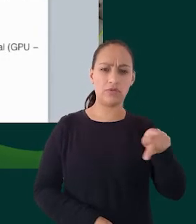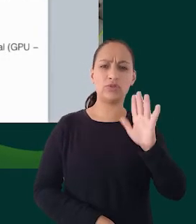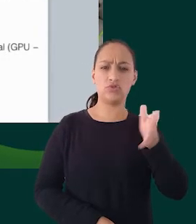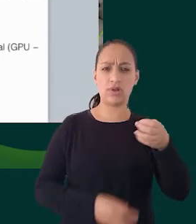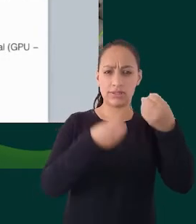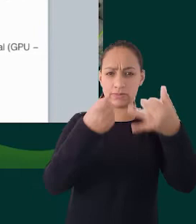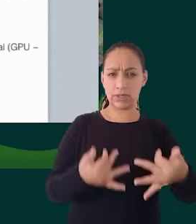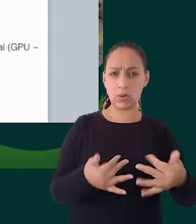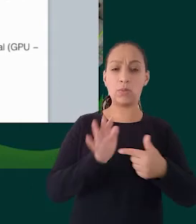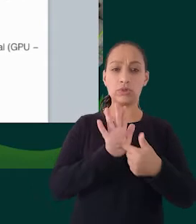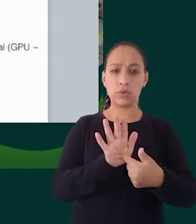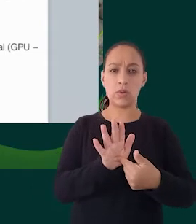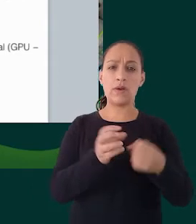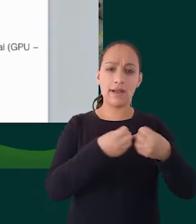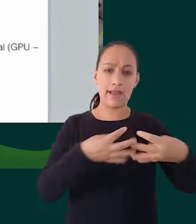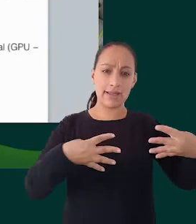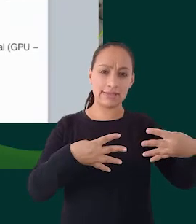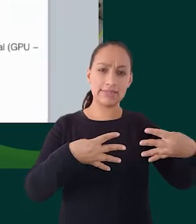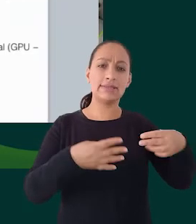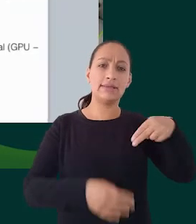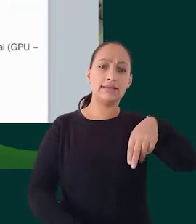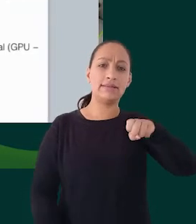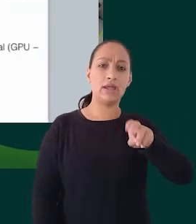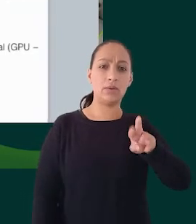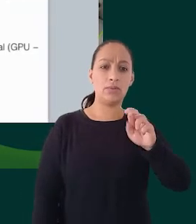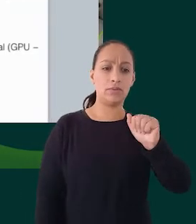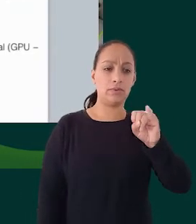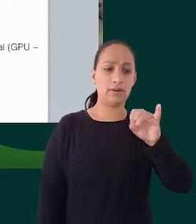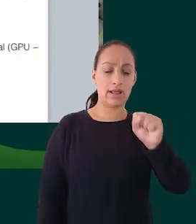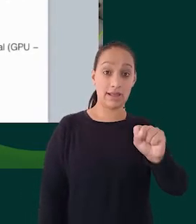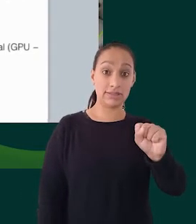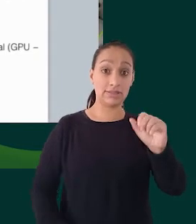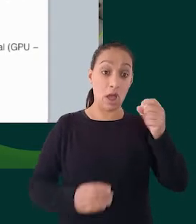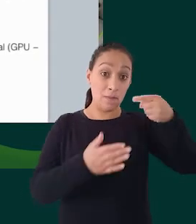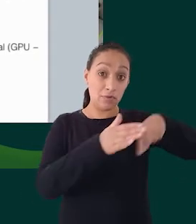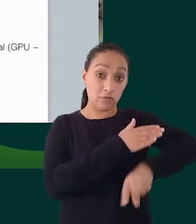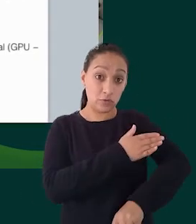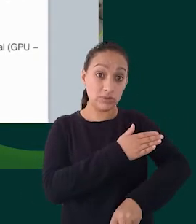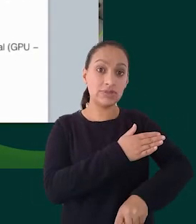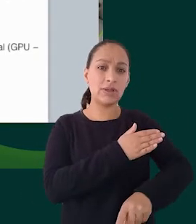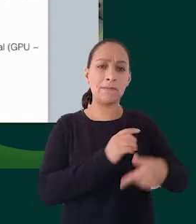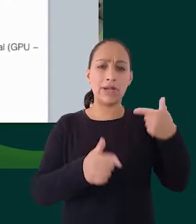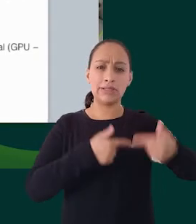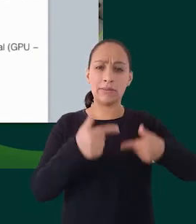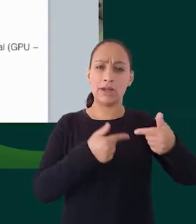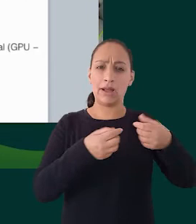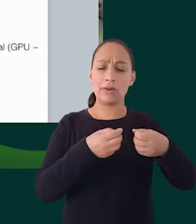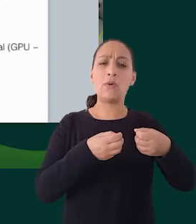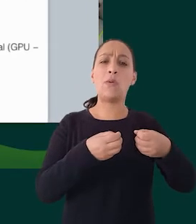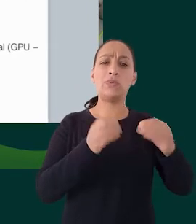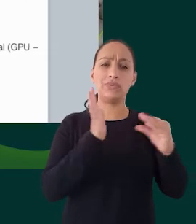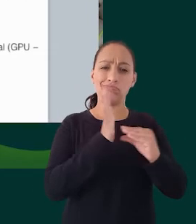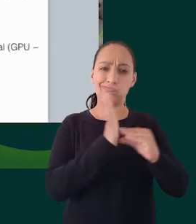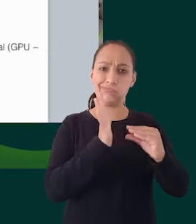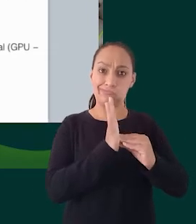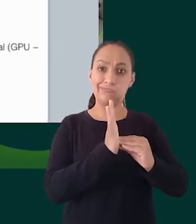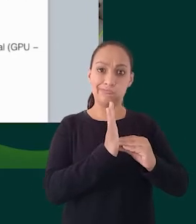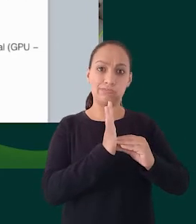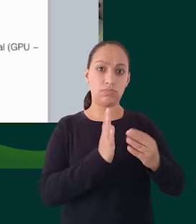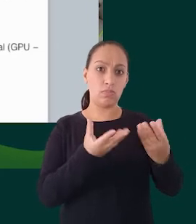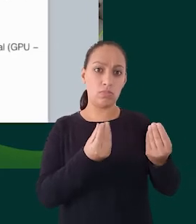que são redes neurais profundas, né, para trabalhar com um volume de dados bem grande. Então, só para dar um histórico aqui de